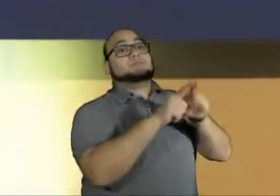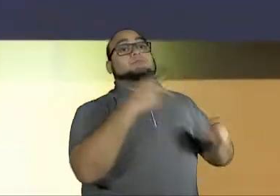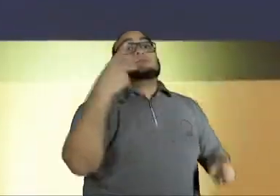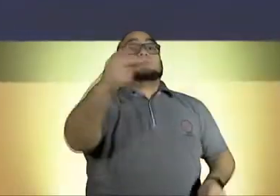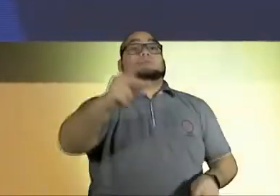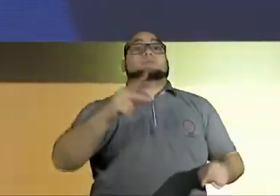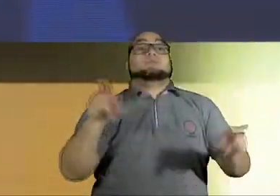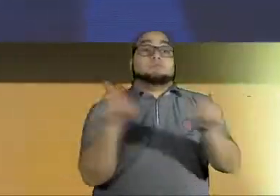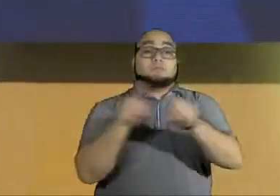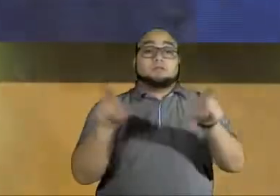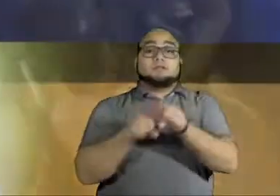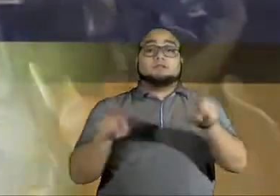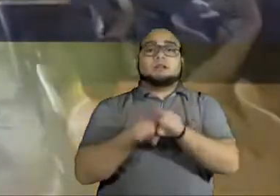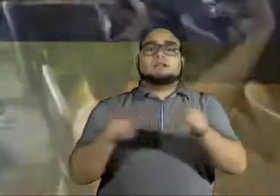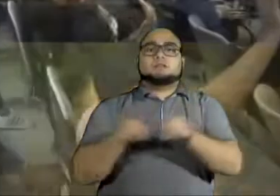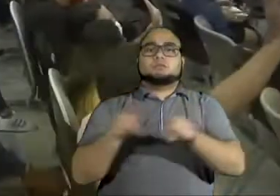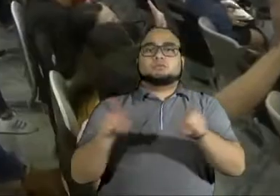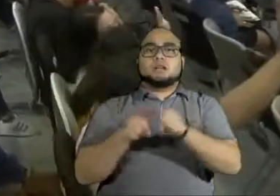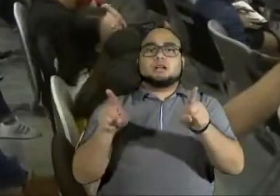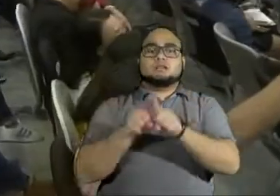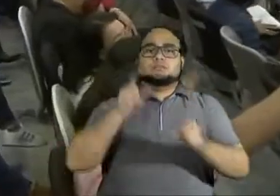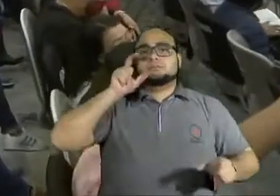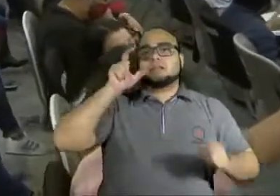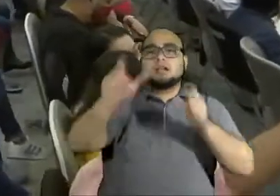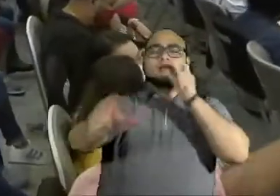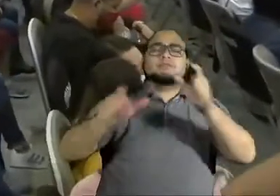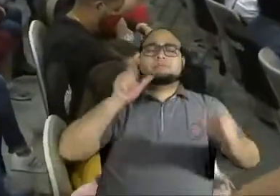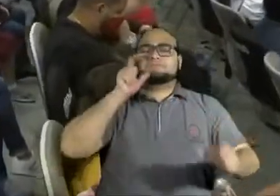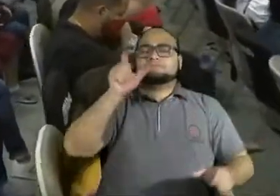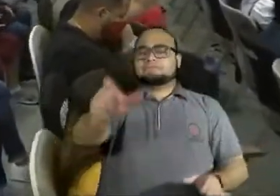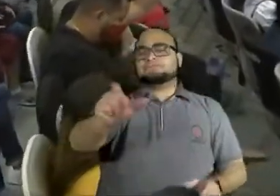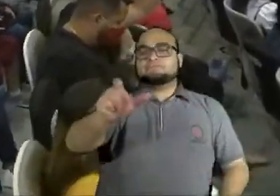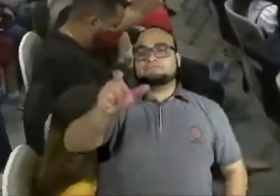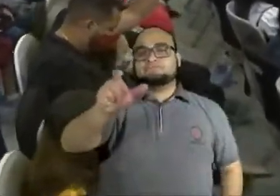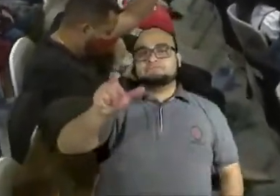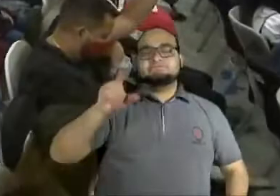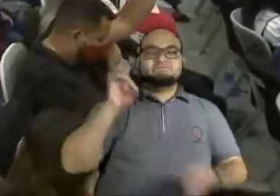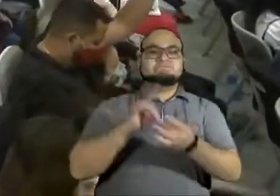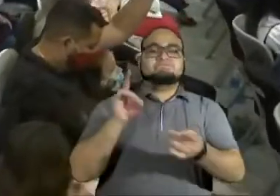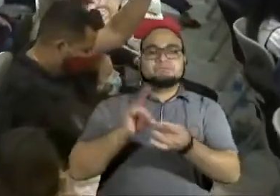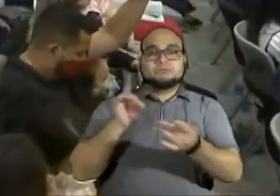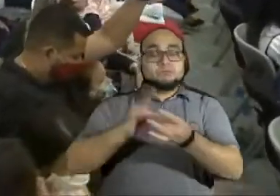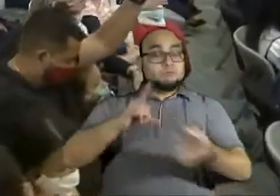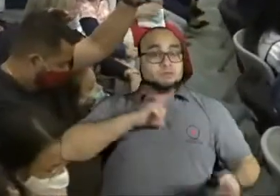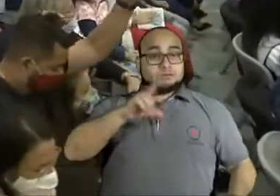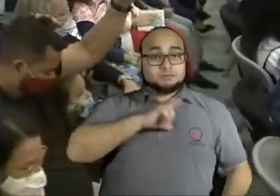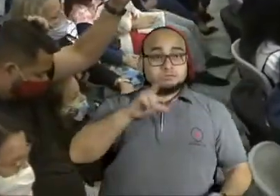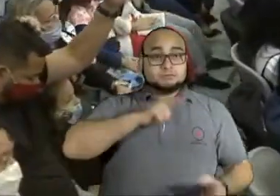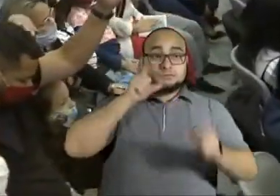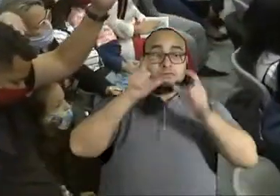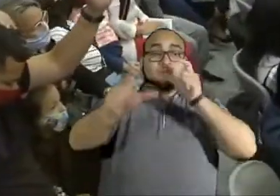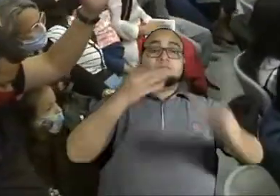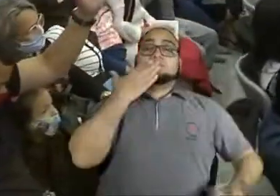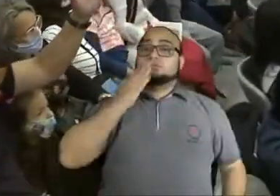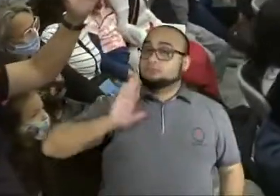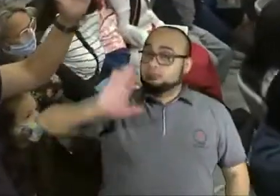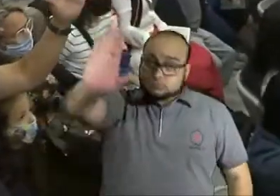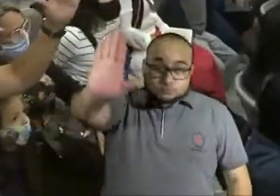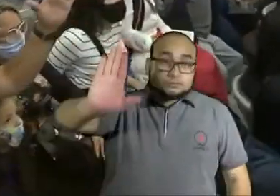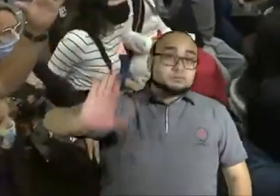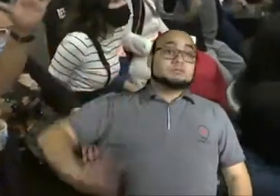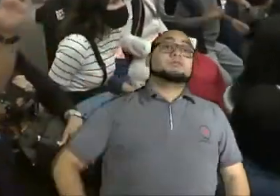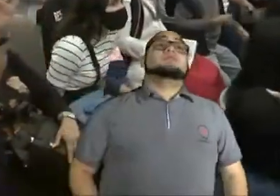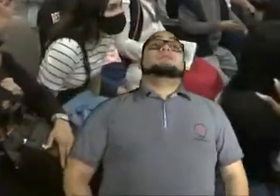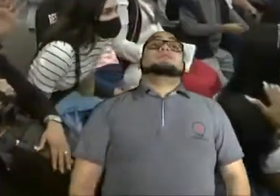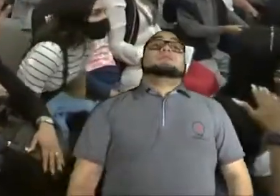estão debaixo de uma palavra. Tua vida espiritual está debaixo de uma palavra. Deus tem palavra para a tua alma. Deus tem palavra para o teu